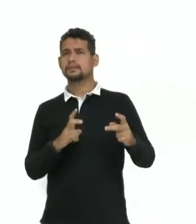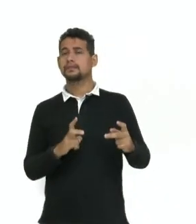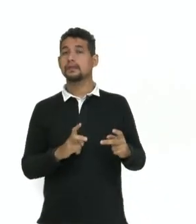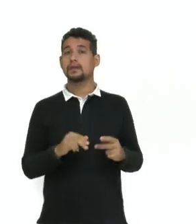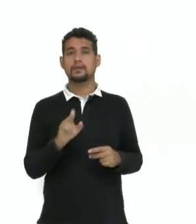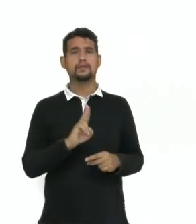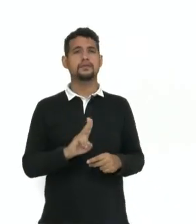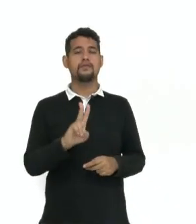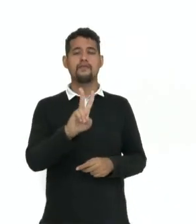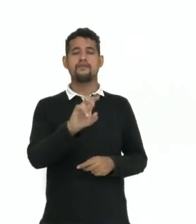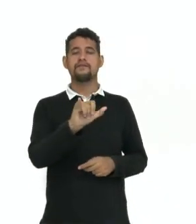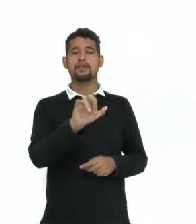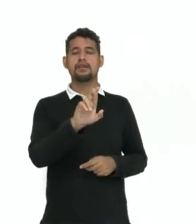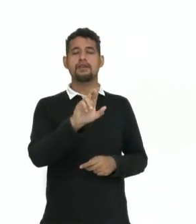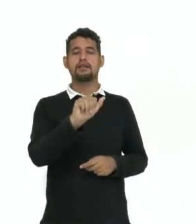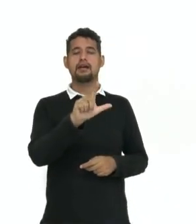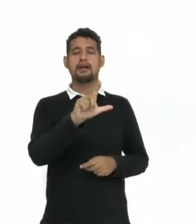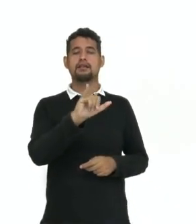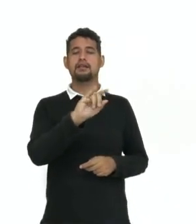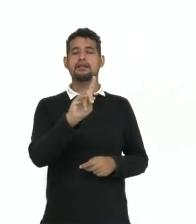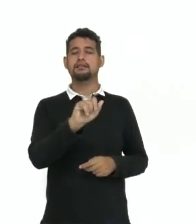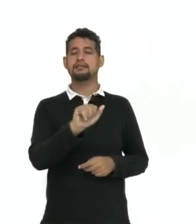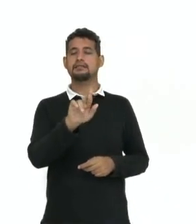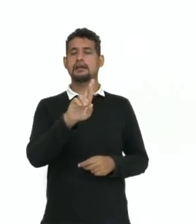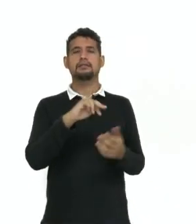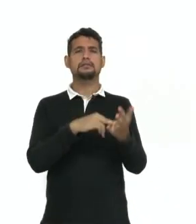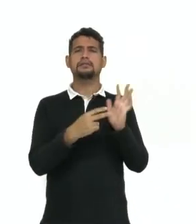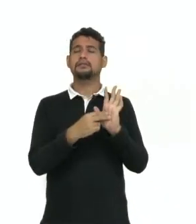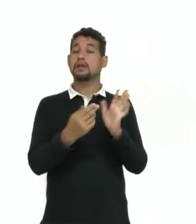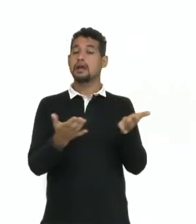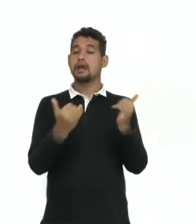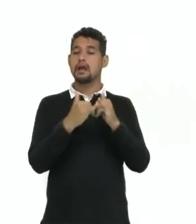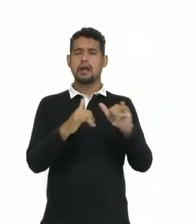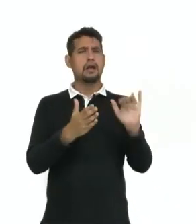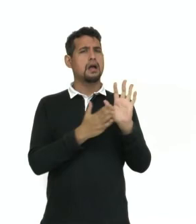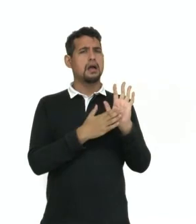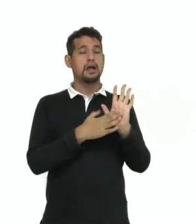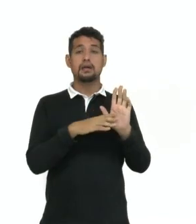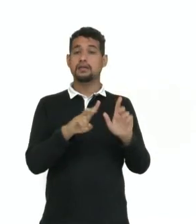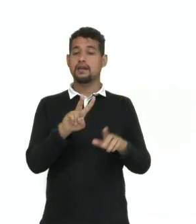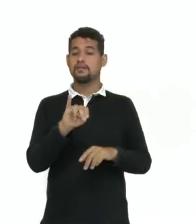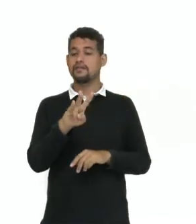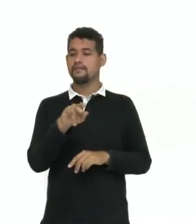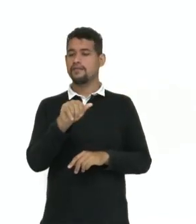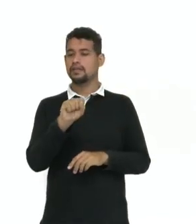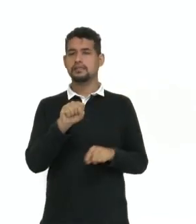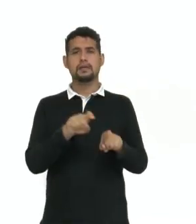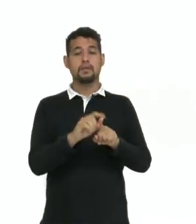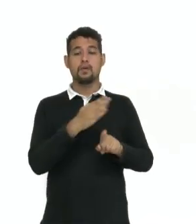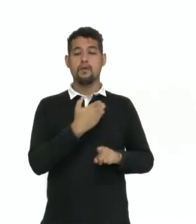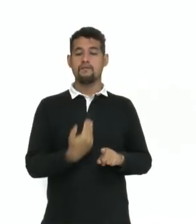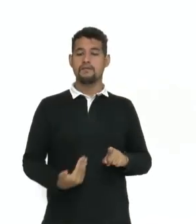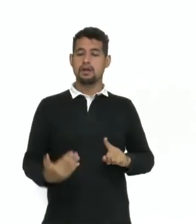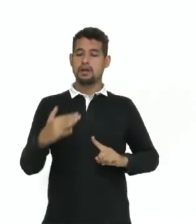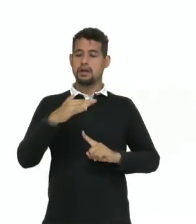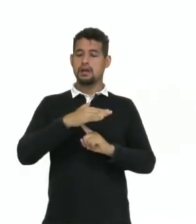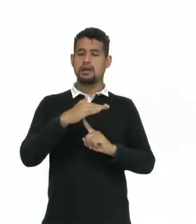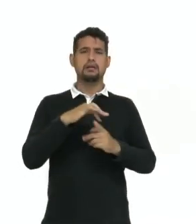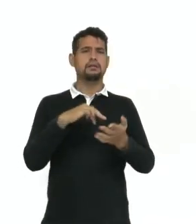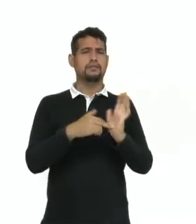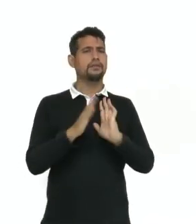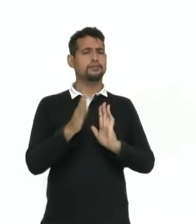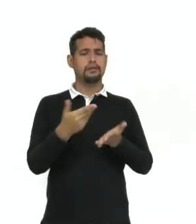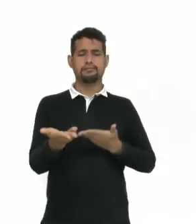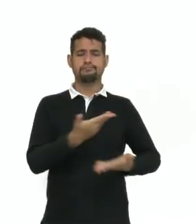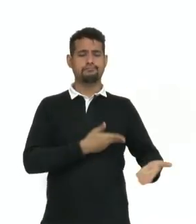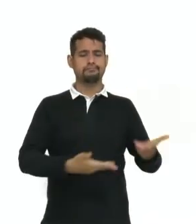expressão viraliza foi utilizada para indicar que a campanha da Vivas para o governo do Paraná foi compartilhada